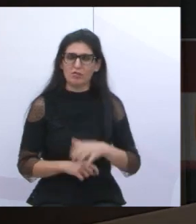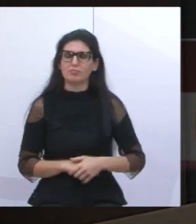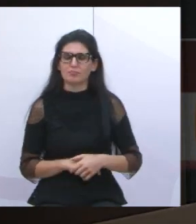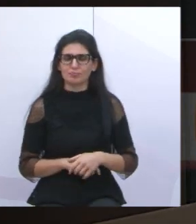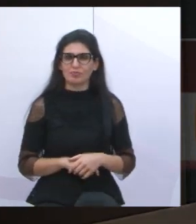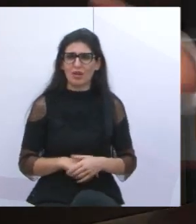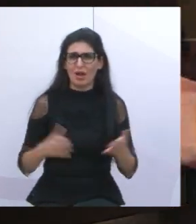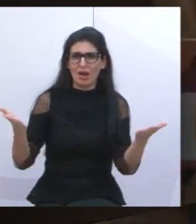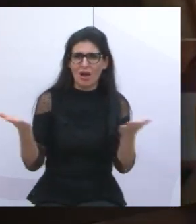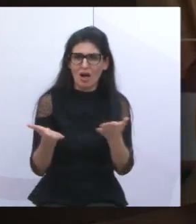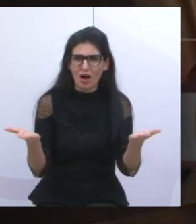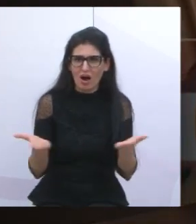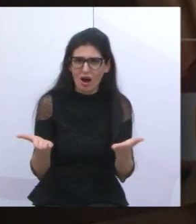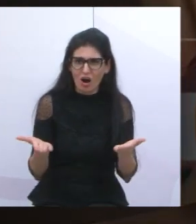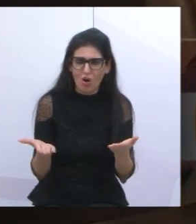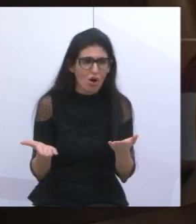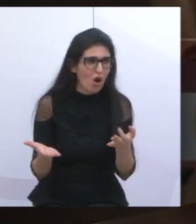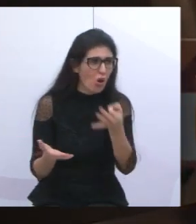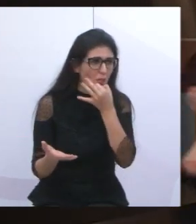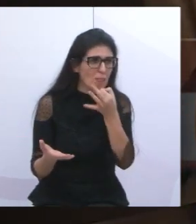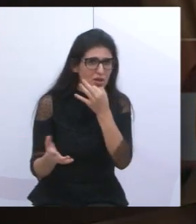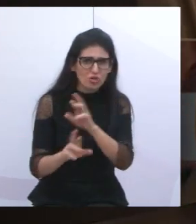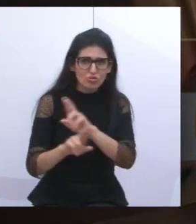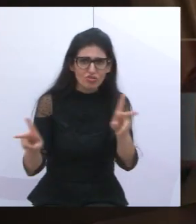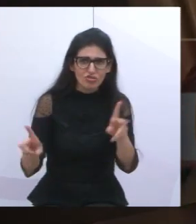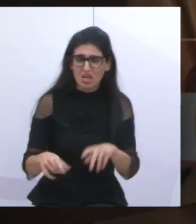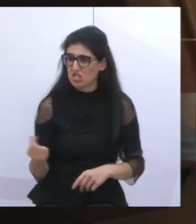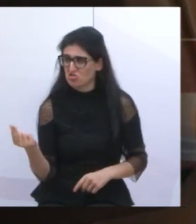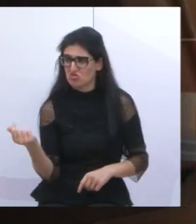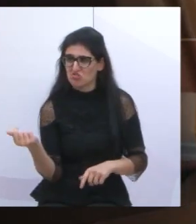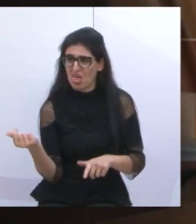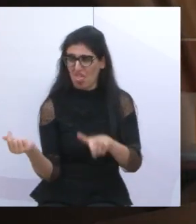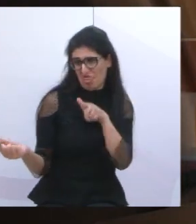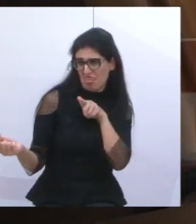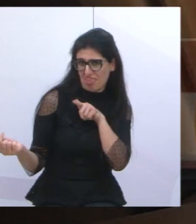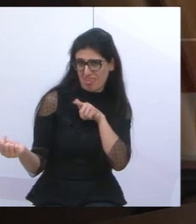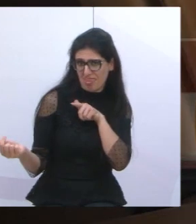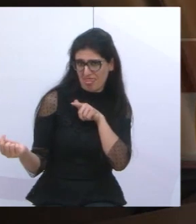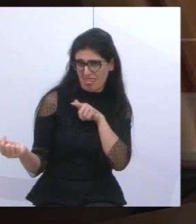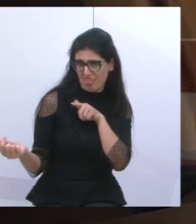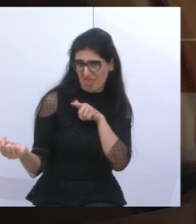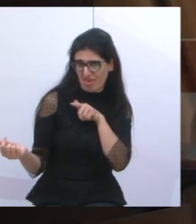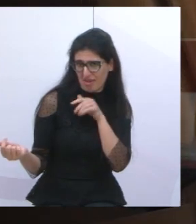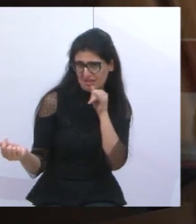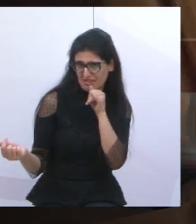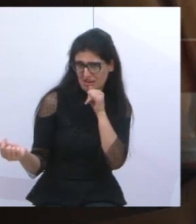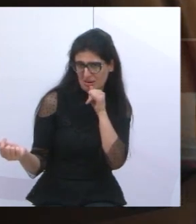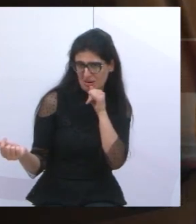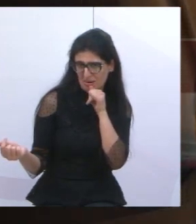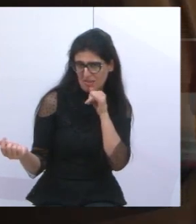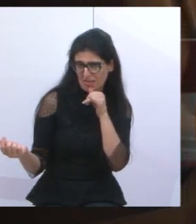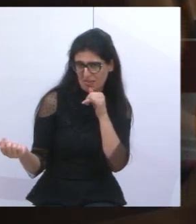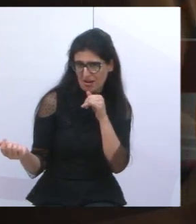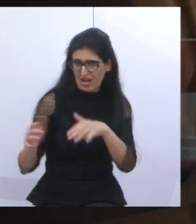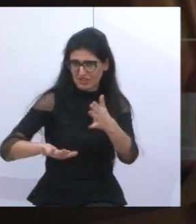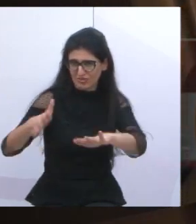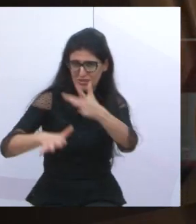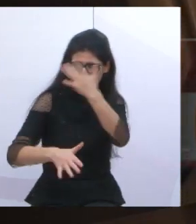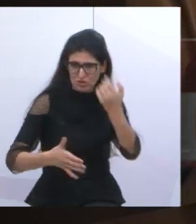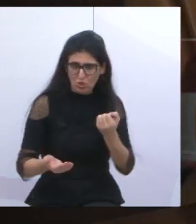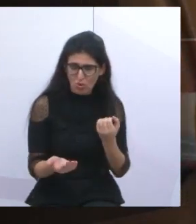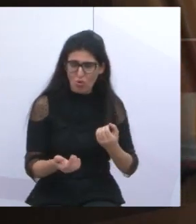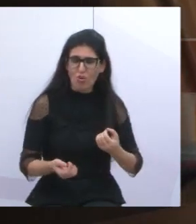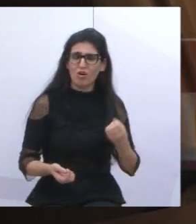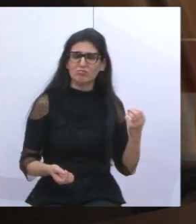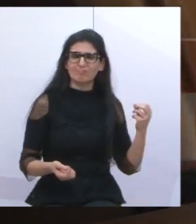comprar. Agora mudaram de opinião. Quem tem dinheiro, quem às vezes tem mais lotes, às vezes o cara trabalhou a vida